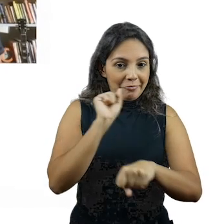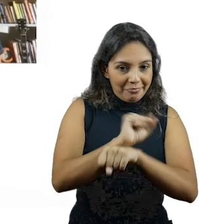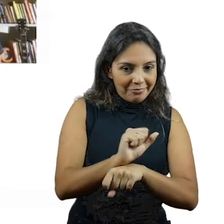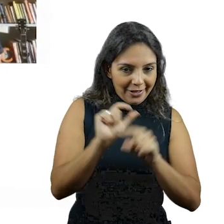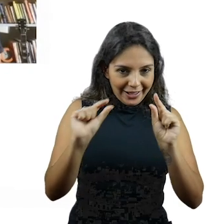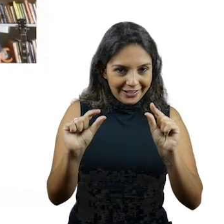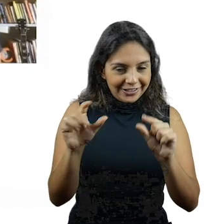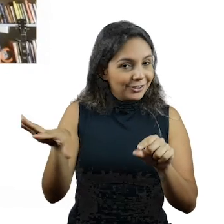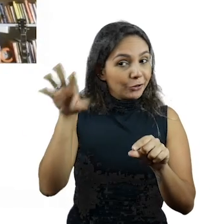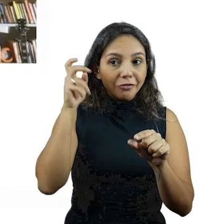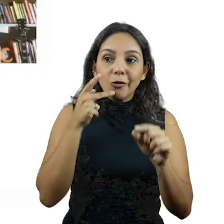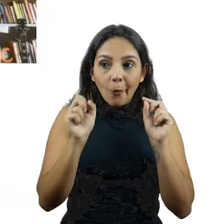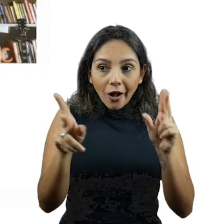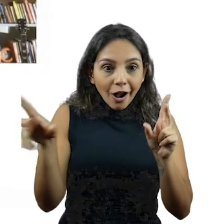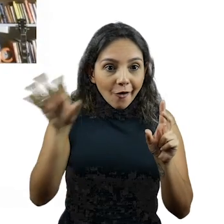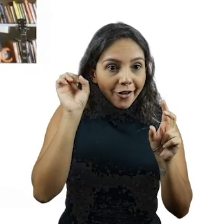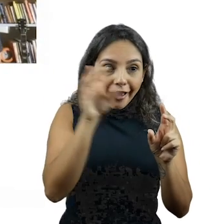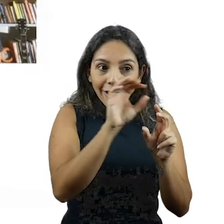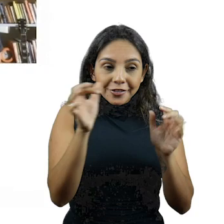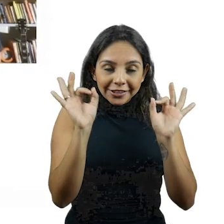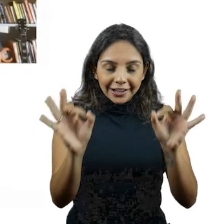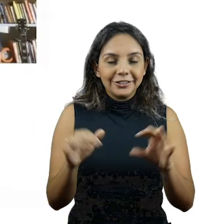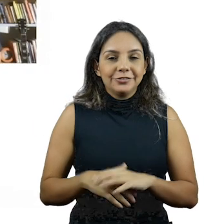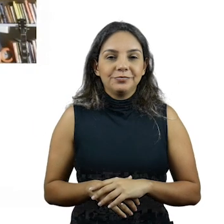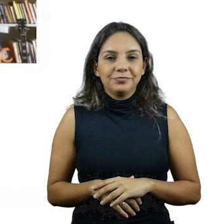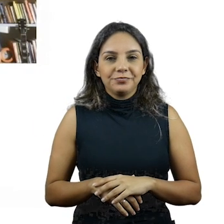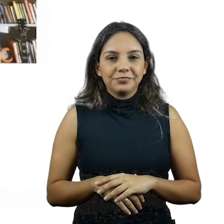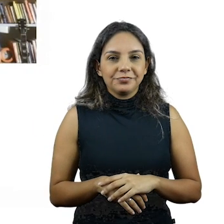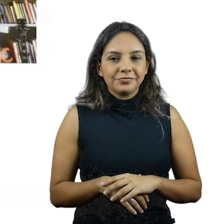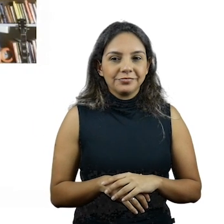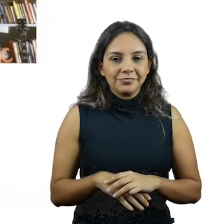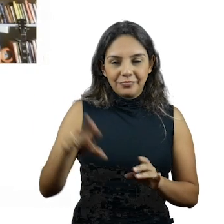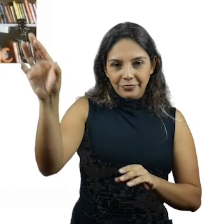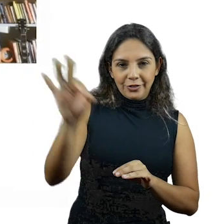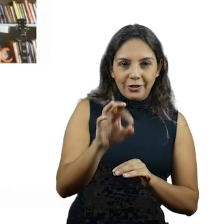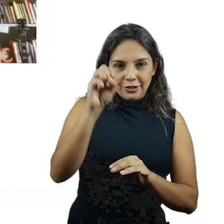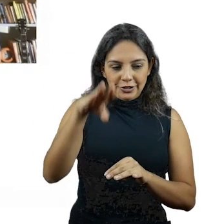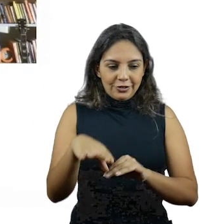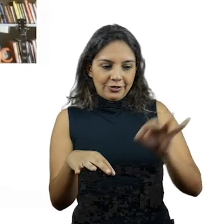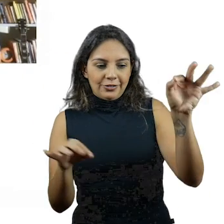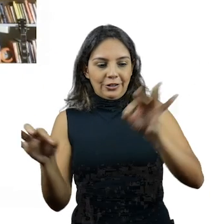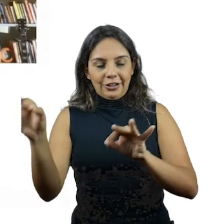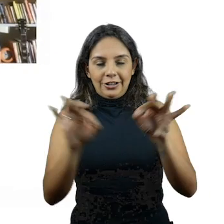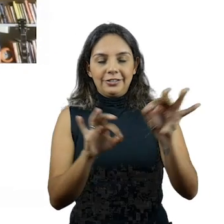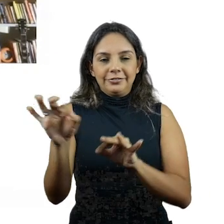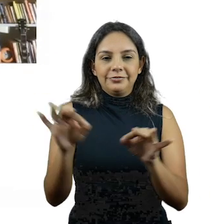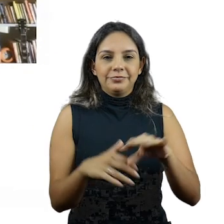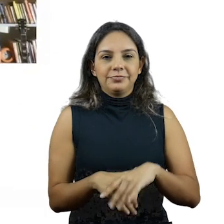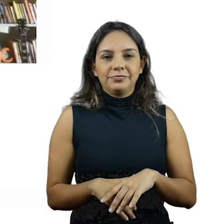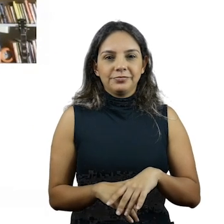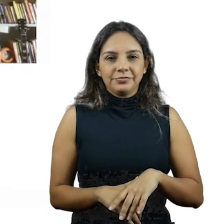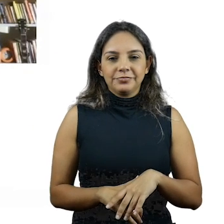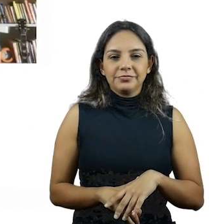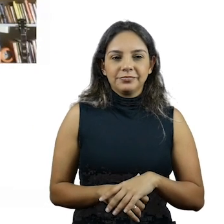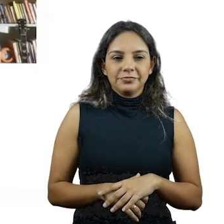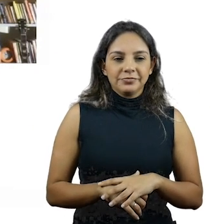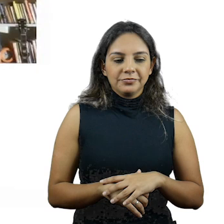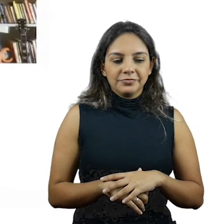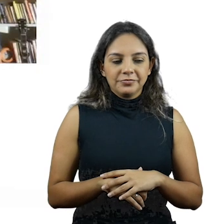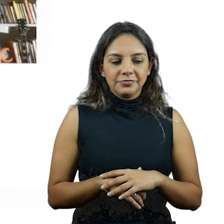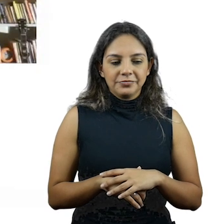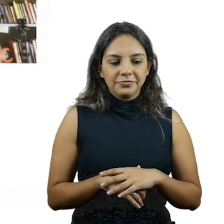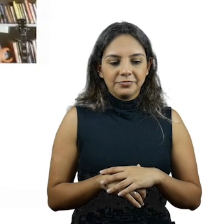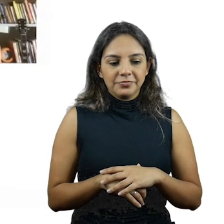dar uma corrida se tem alguma coisa. Puxa o som pra cá, a luz não tá boa. É esse mundo aí que a gente está